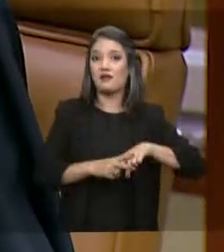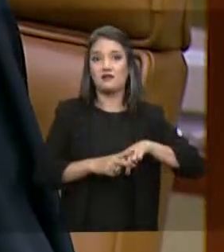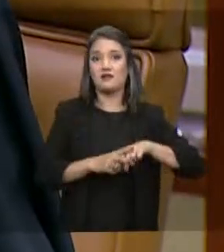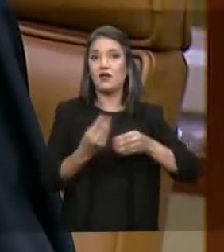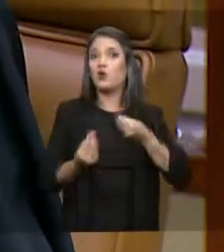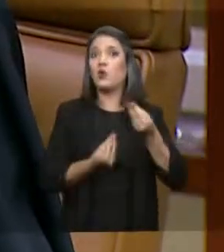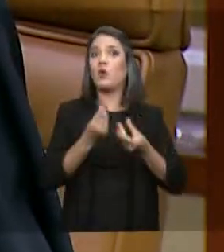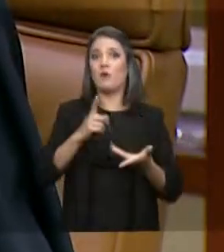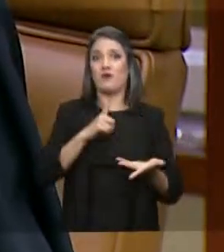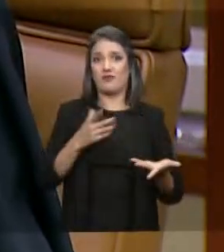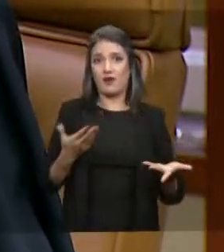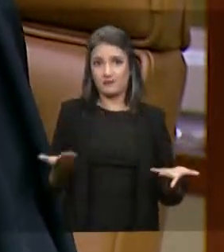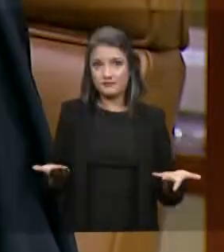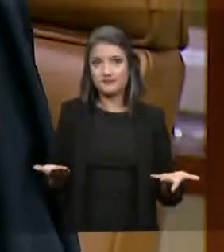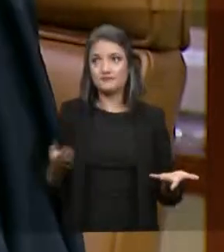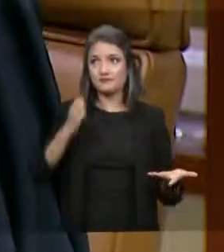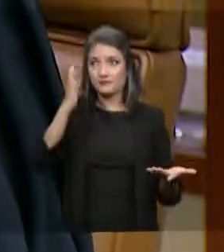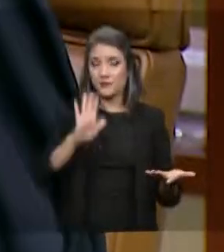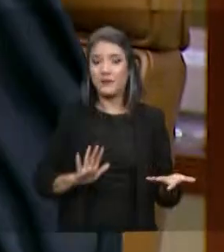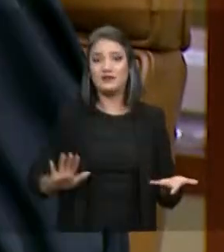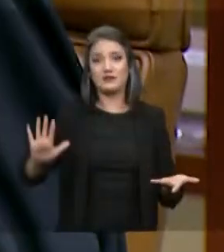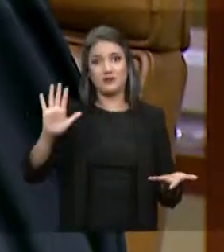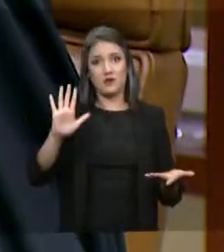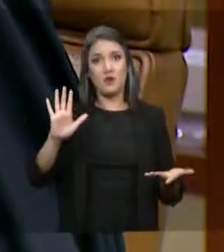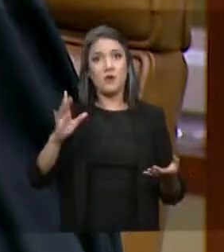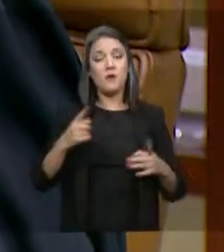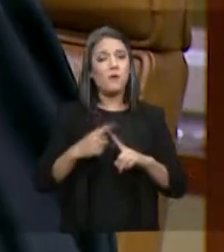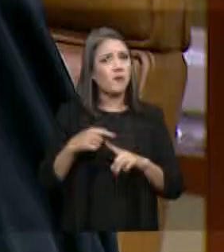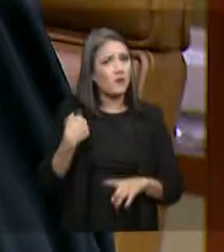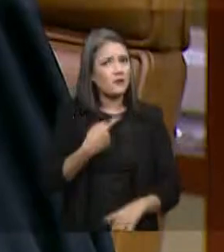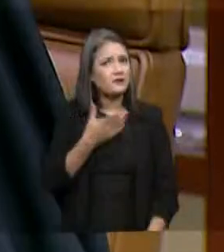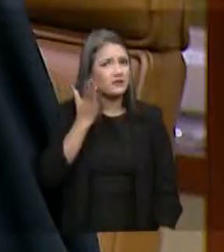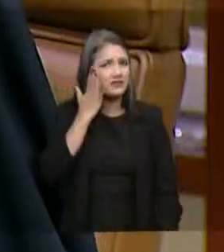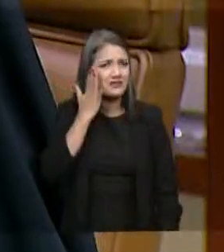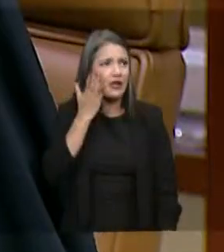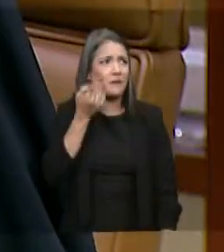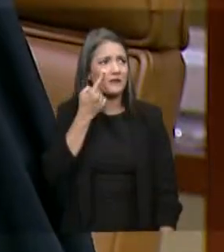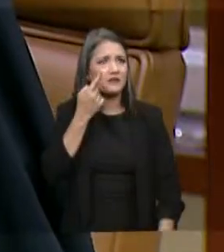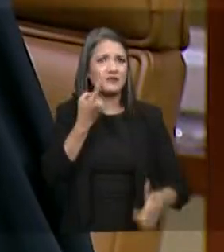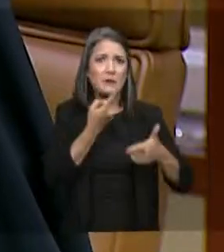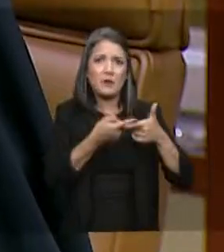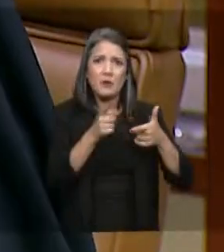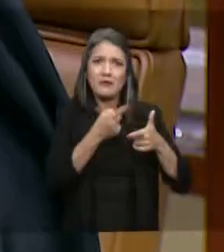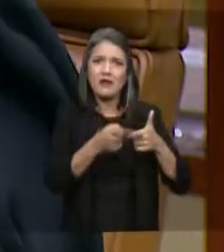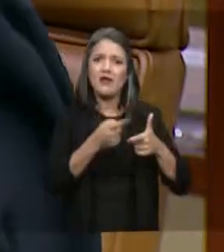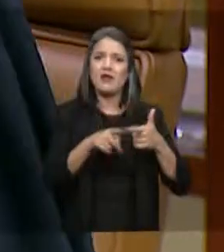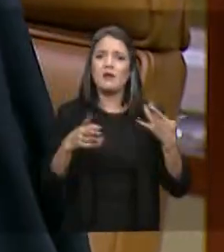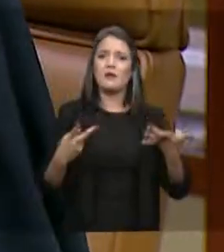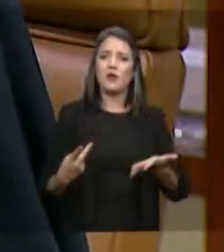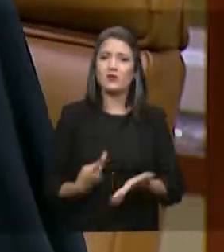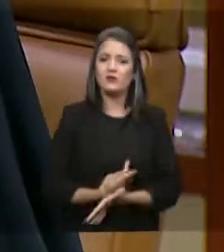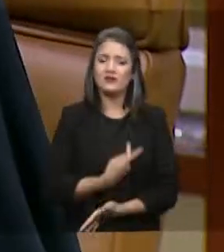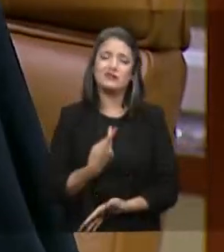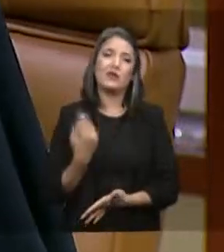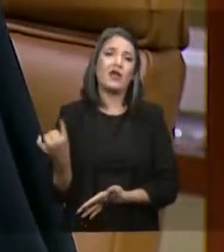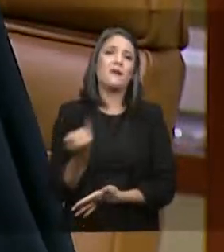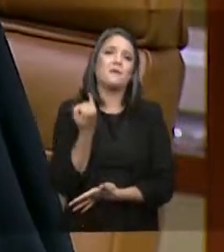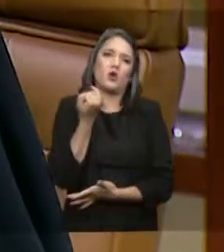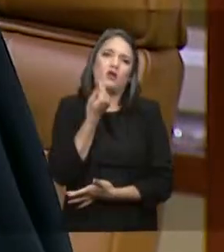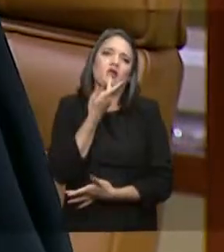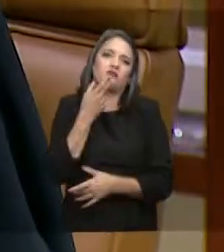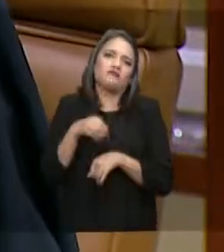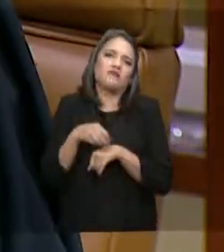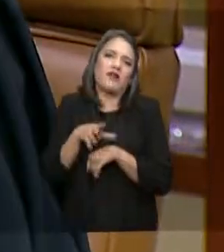uma vez que houve esse problema e sabemos nós é importante colocar as coisas como elas são